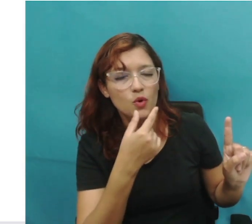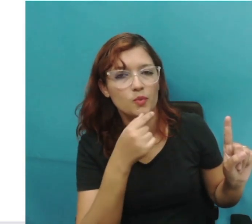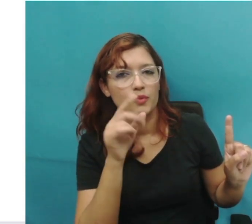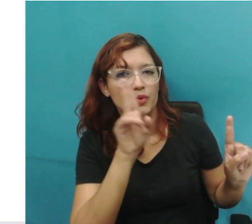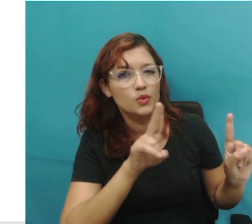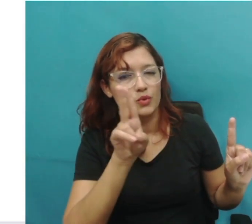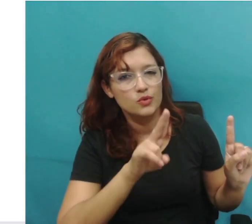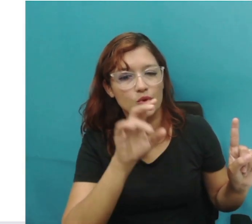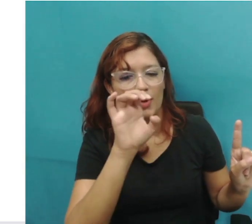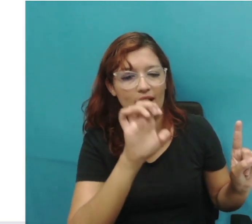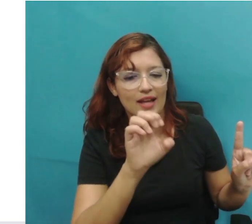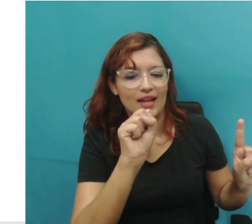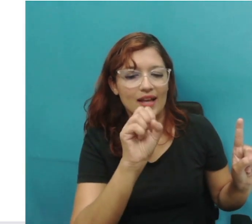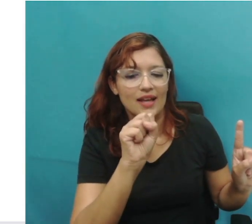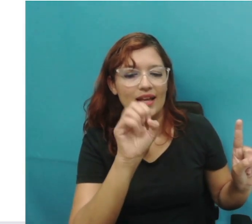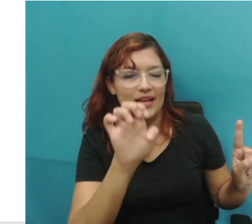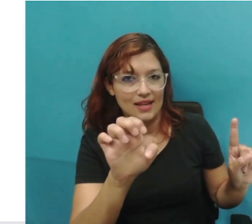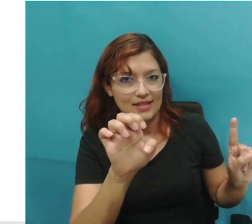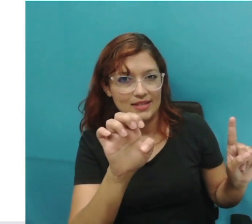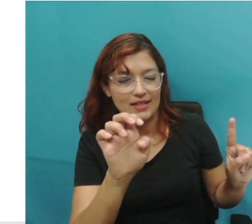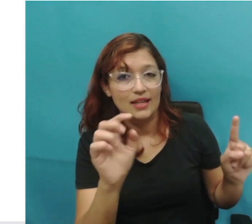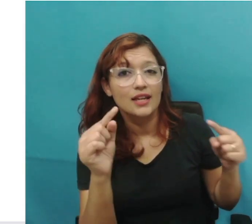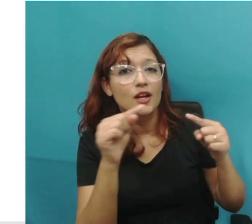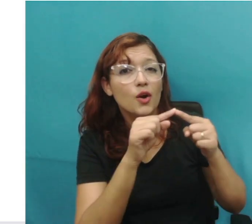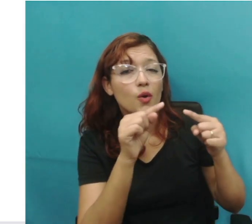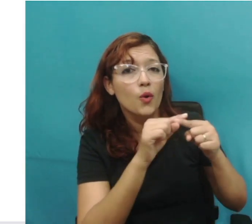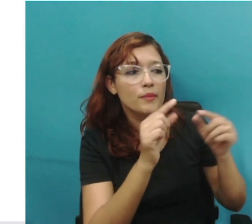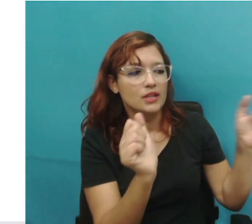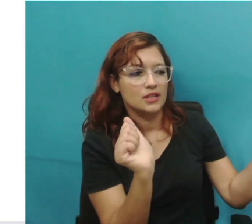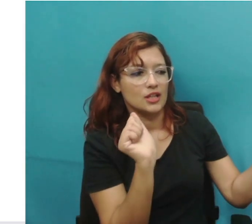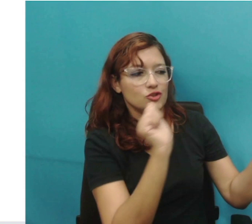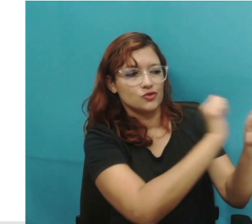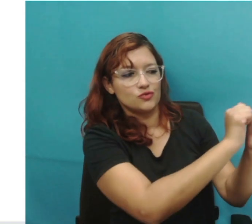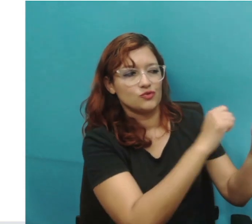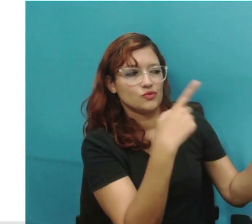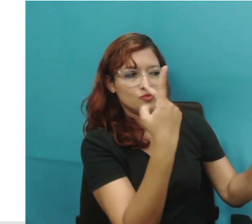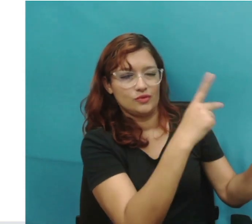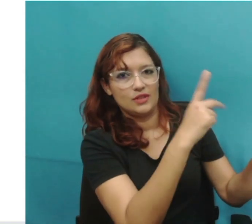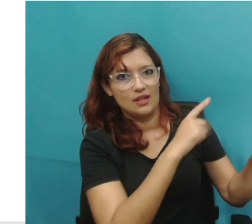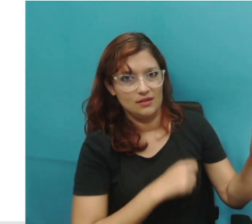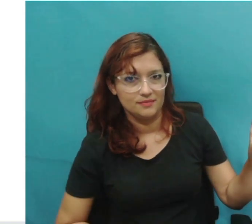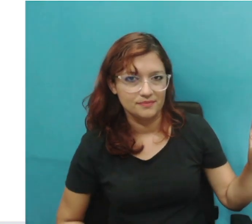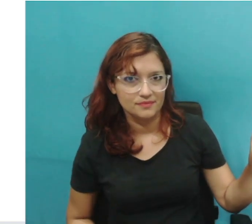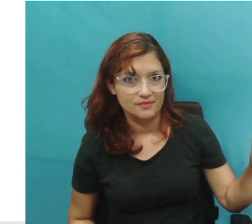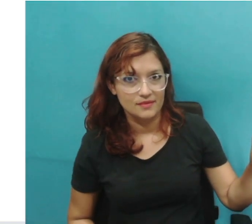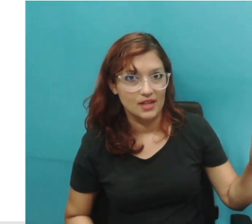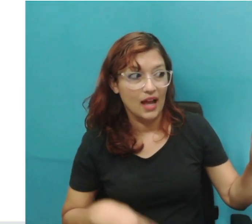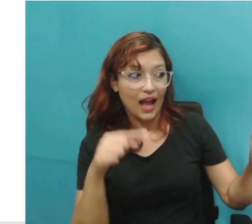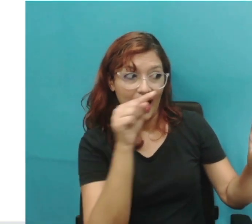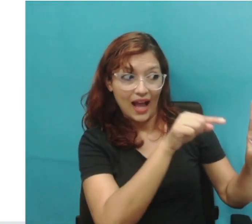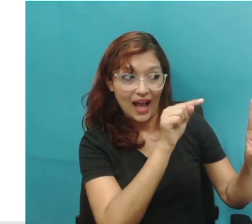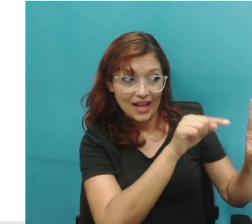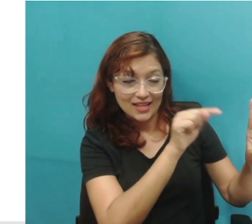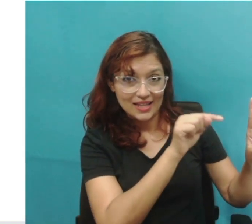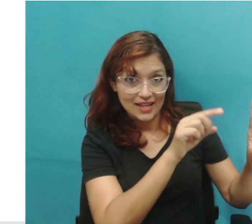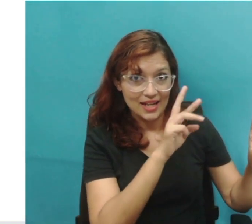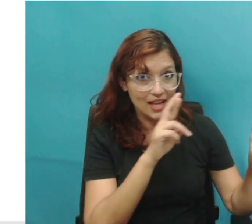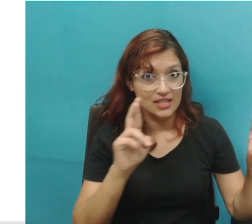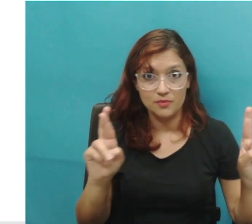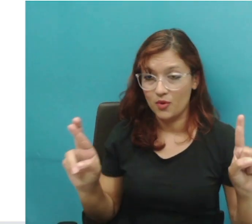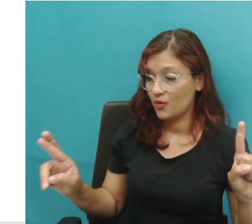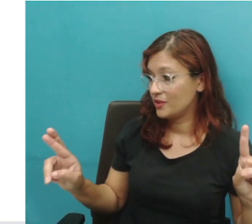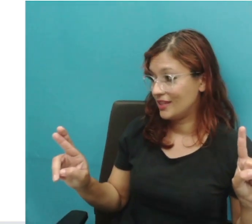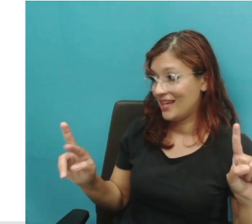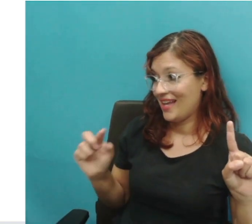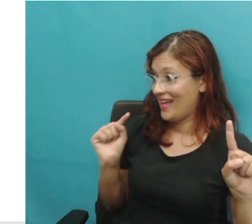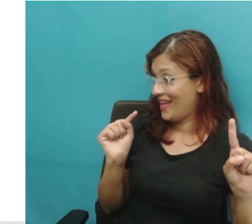escuro. Se ele usasse a palavra esse, era o carro que estava próximo dele.